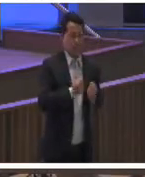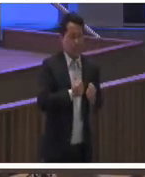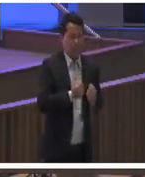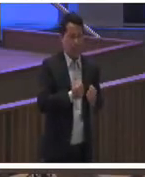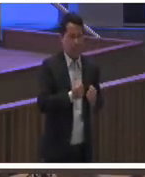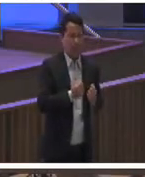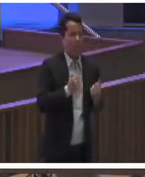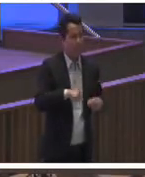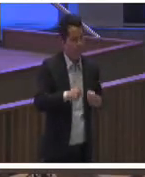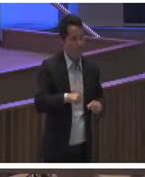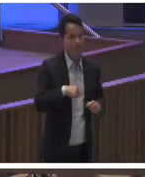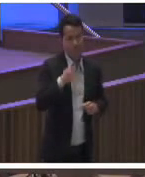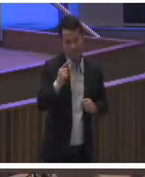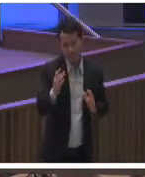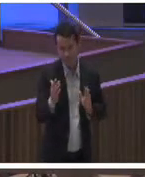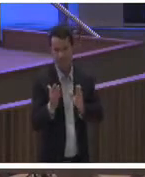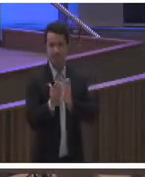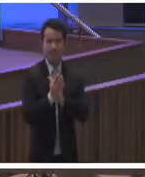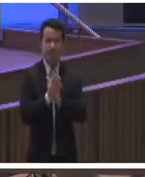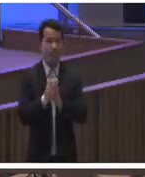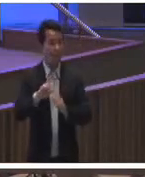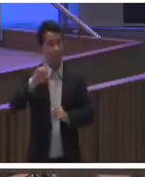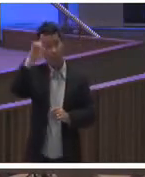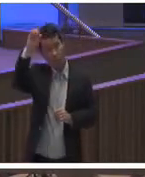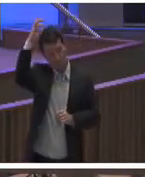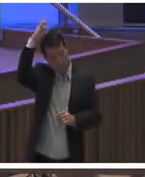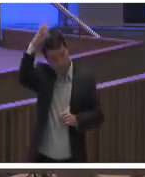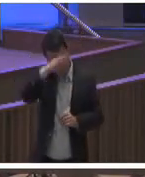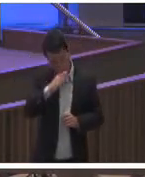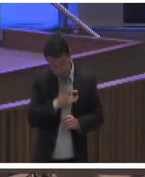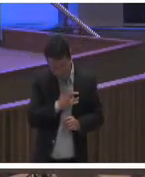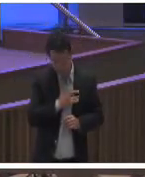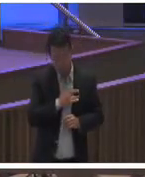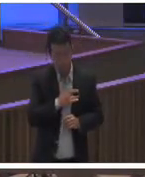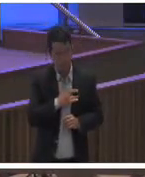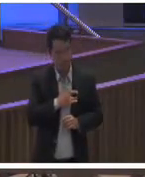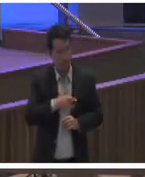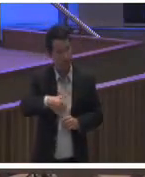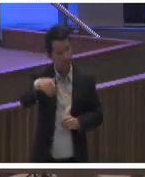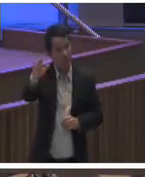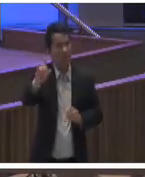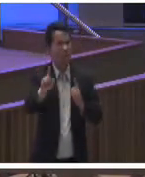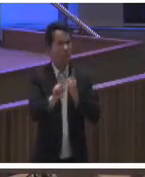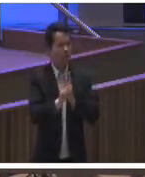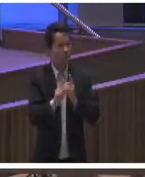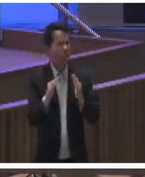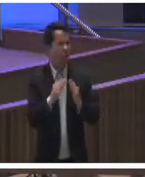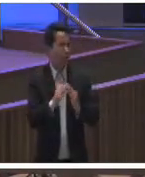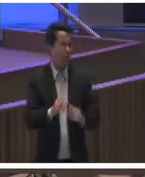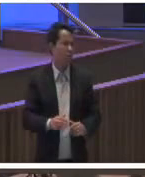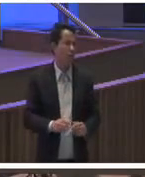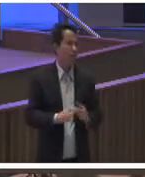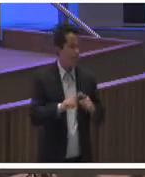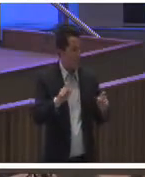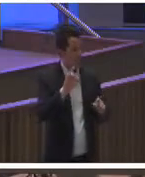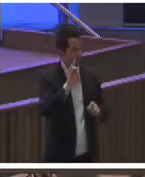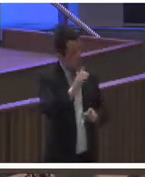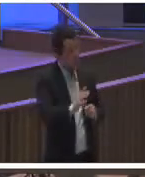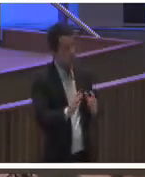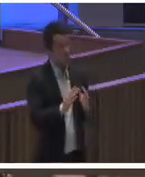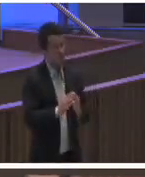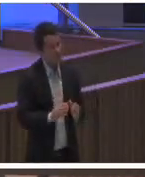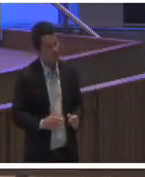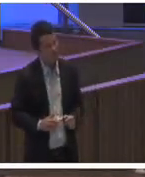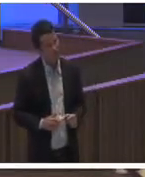mesmados. Isso é ação de Deus que precisa acontecer dentro de casa. Mas Ele não vai ficar só em casa, vai acontecer no